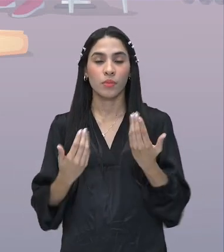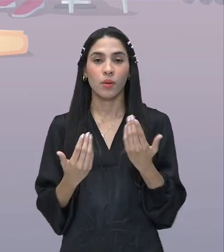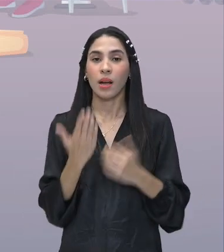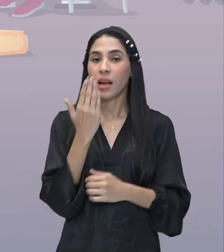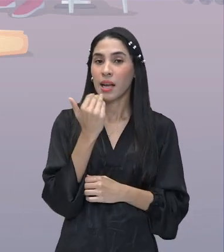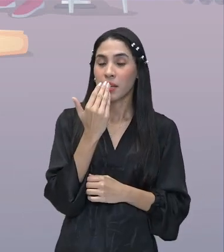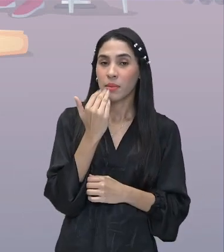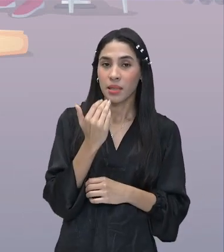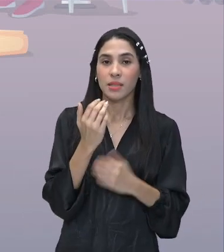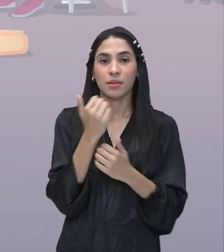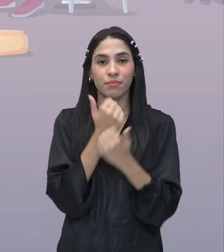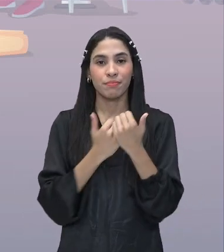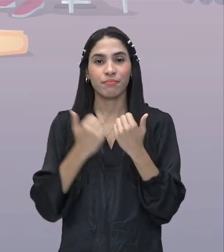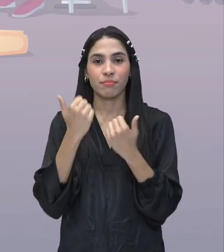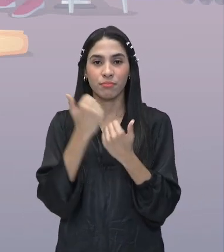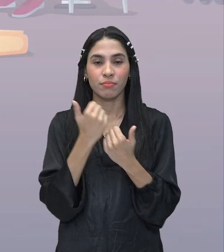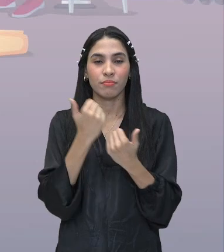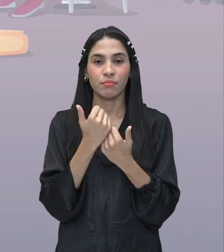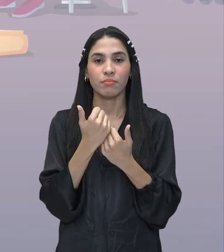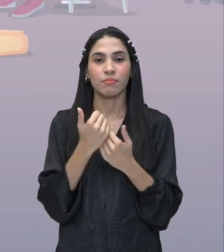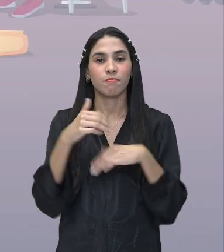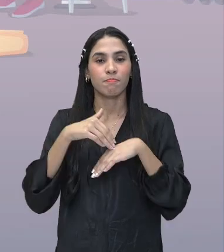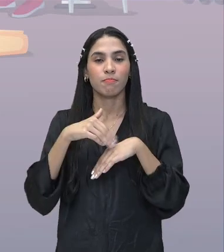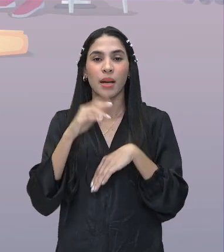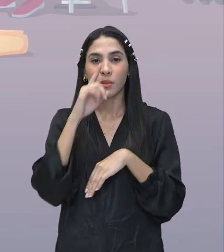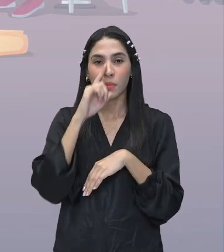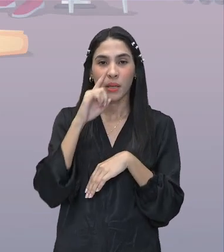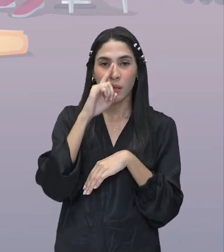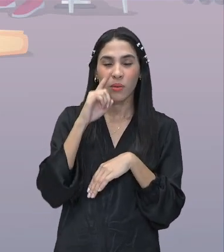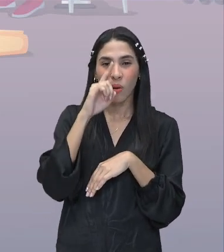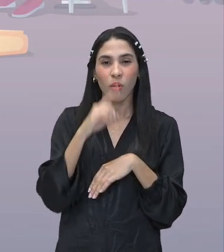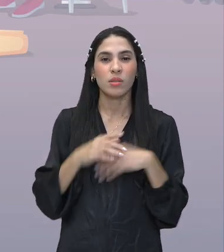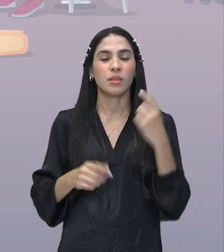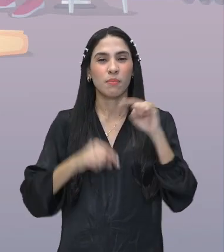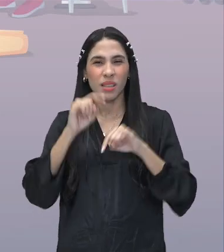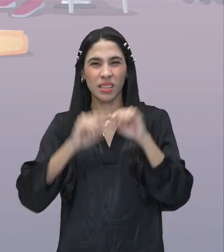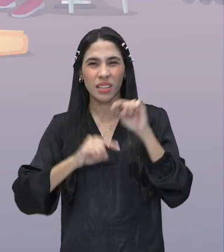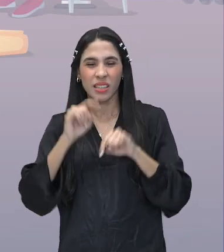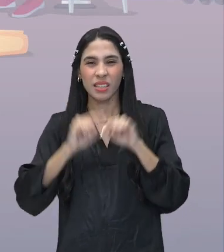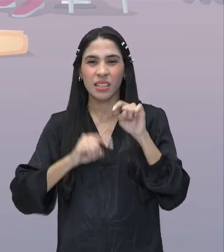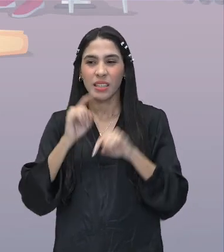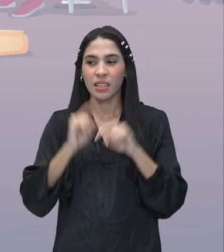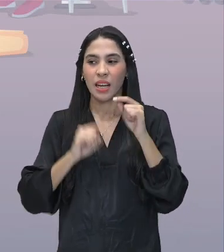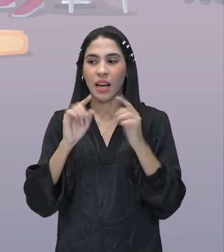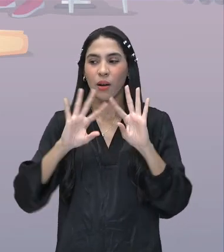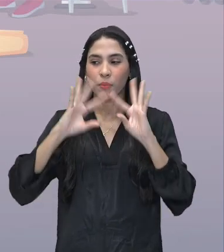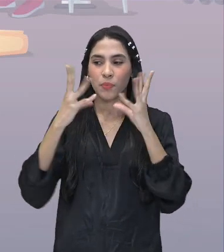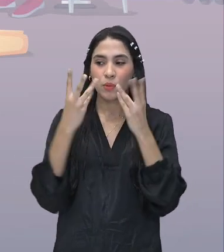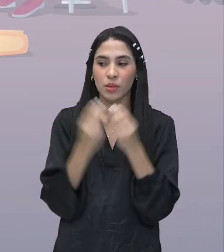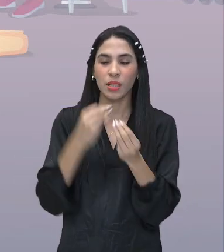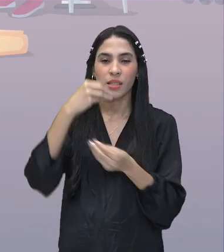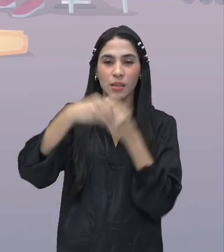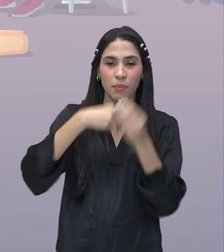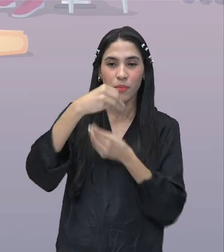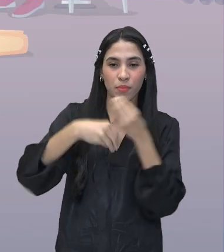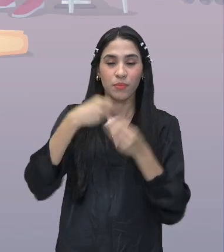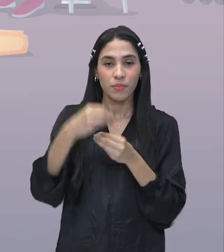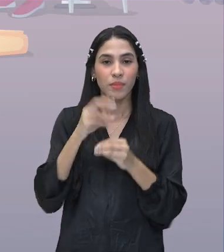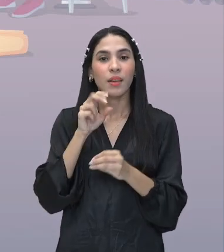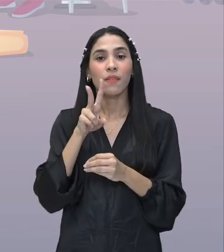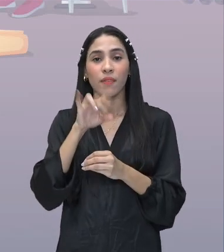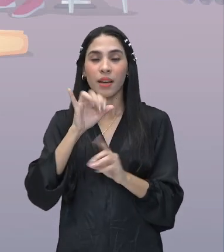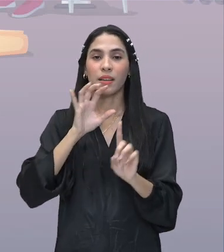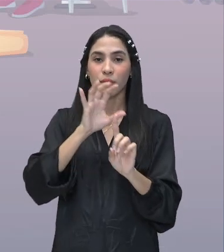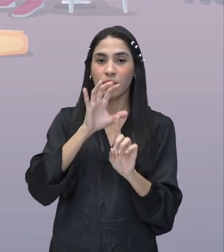sendo substituída por essa alimentação mais nociva, cheia de produtos industrializados, e tudo isso impacta negativamente a nossa